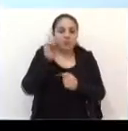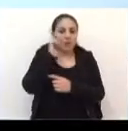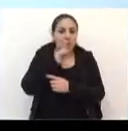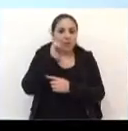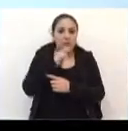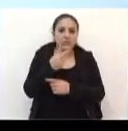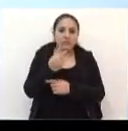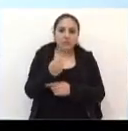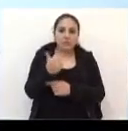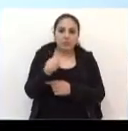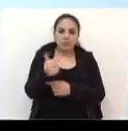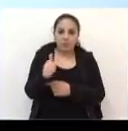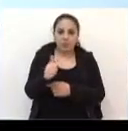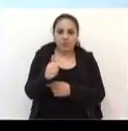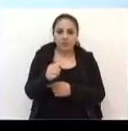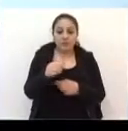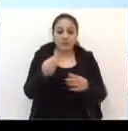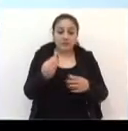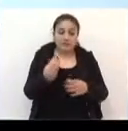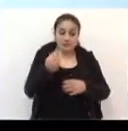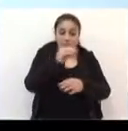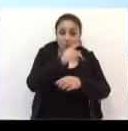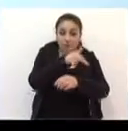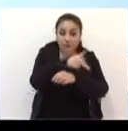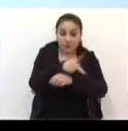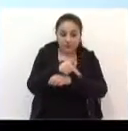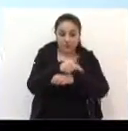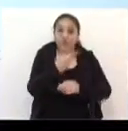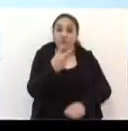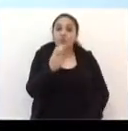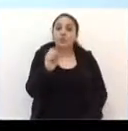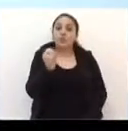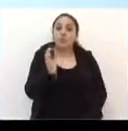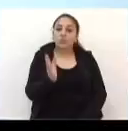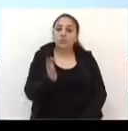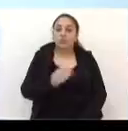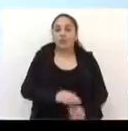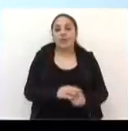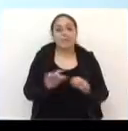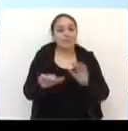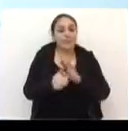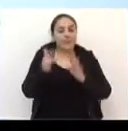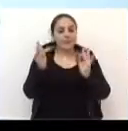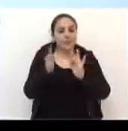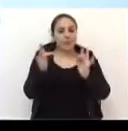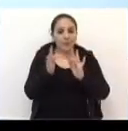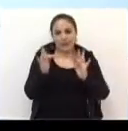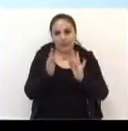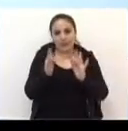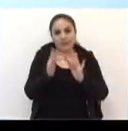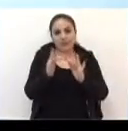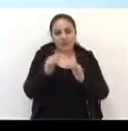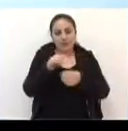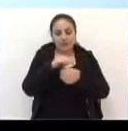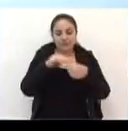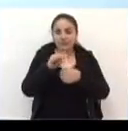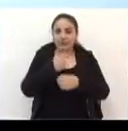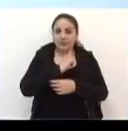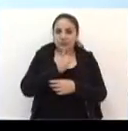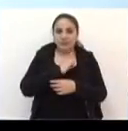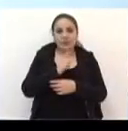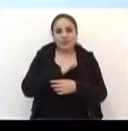com a instalação de 28 câmeras. Foi o primeiro contato que a cidade teve com esse olho eletrônico, esse olho